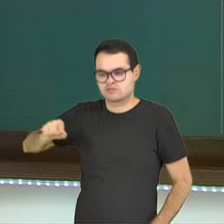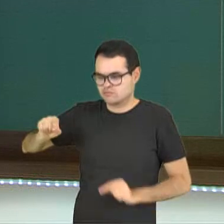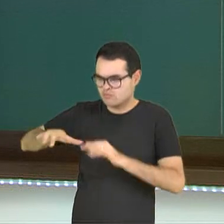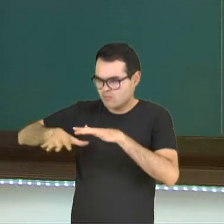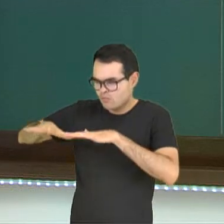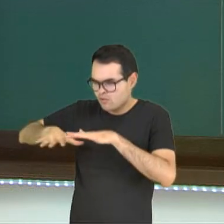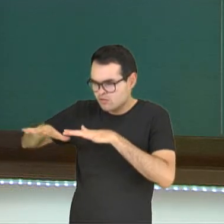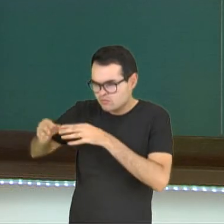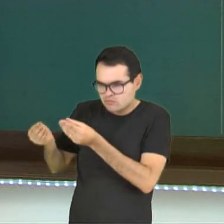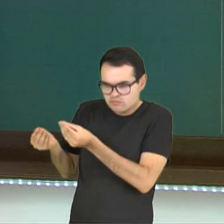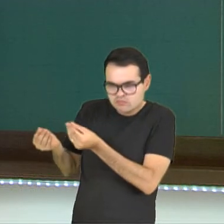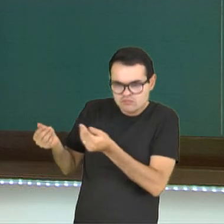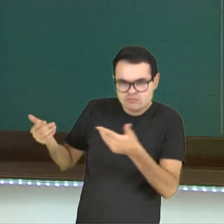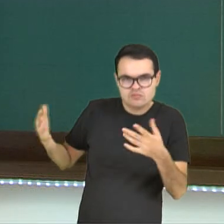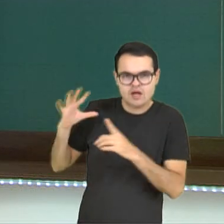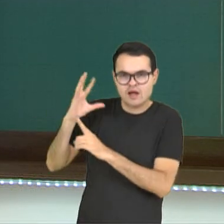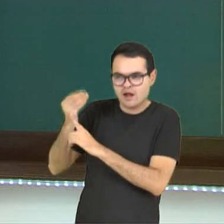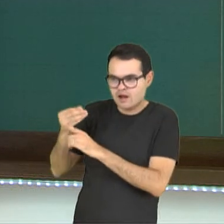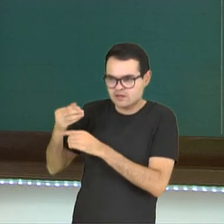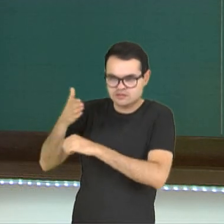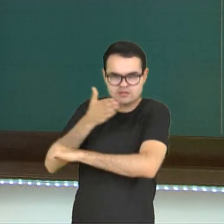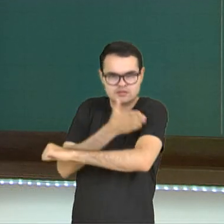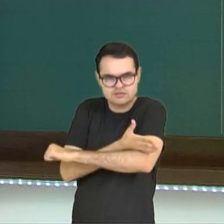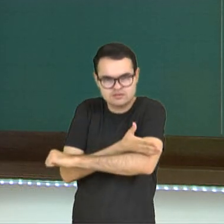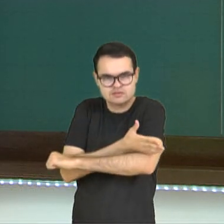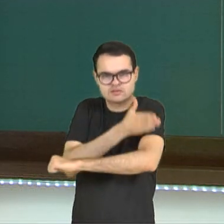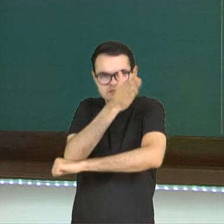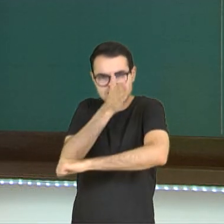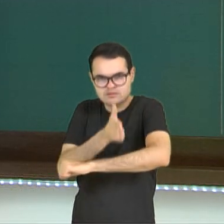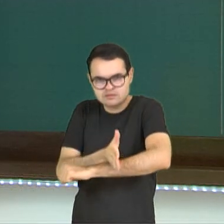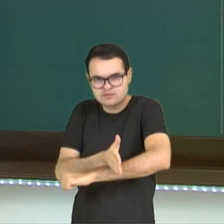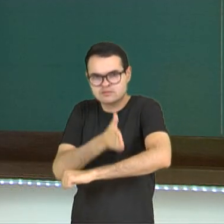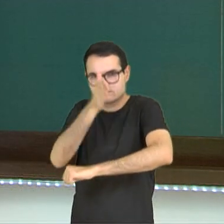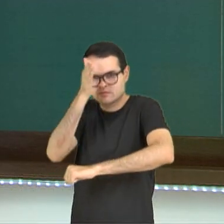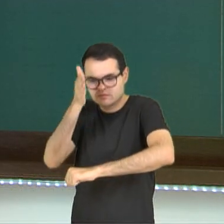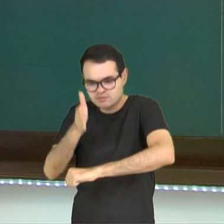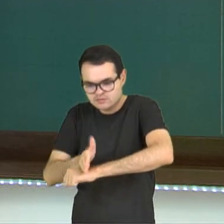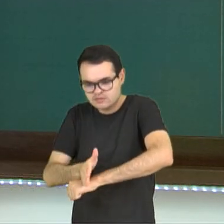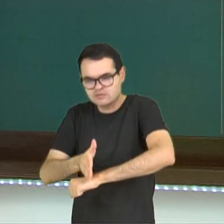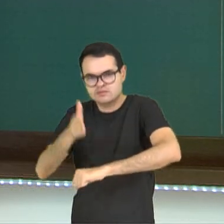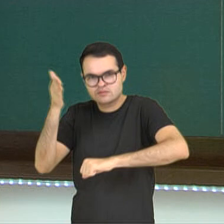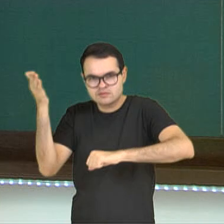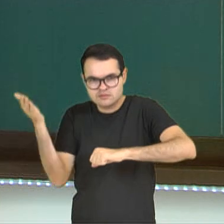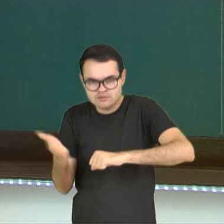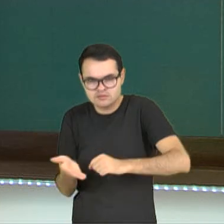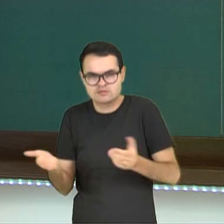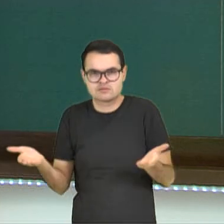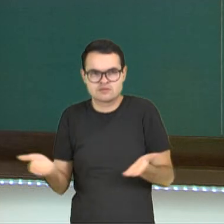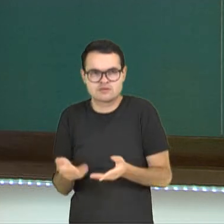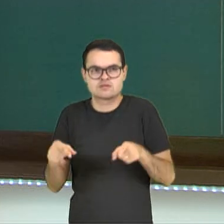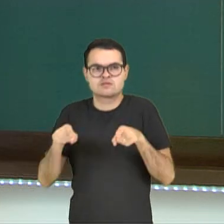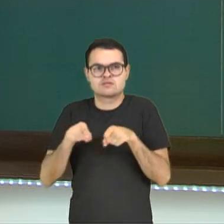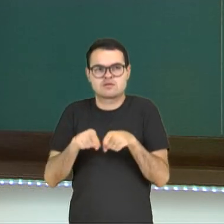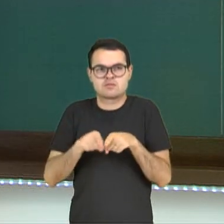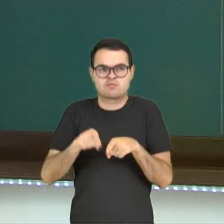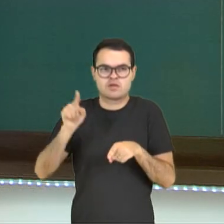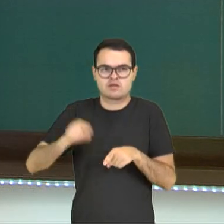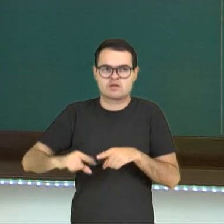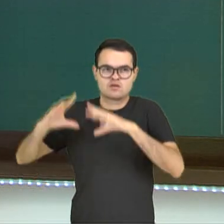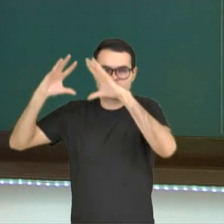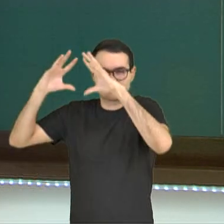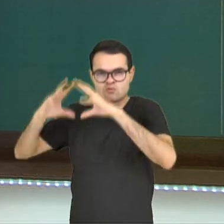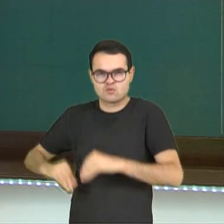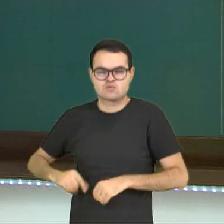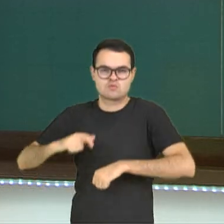movimentos todos, né? Então, a arte antiga, a arte na Idade Média, a arte na Idade Moderna, que a gente retratou todo